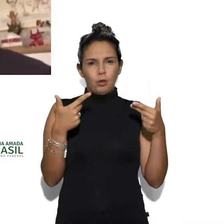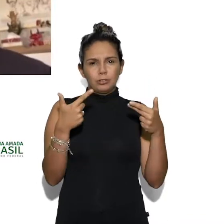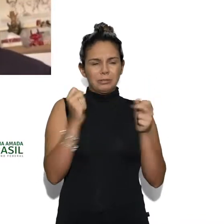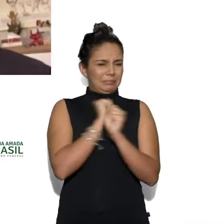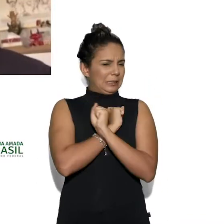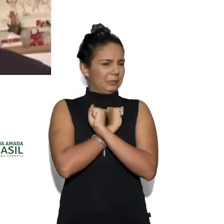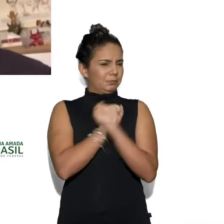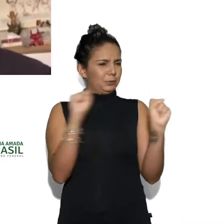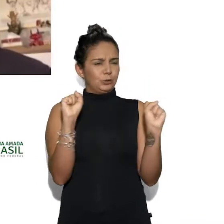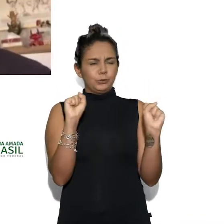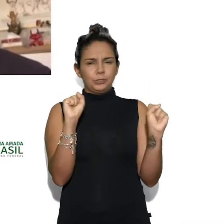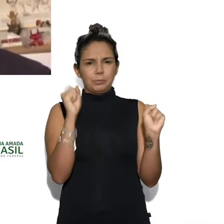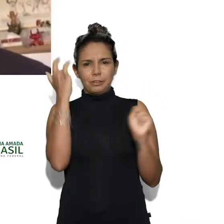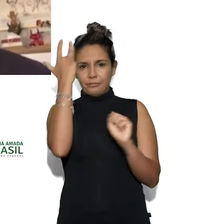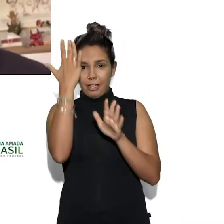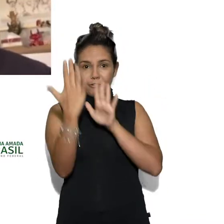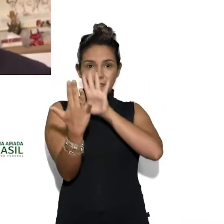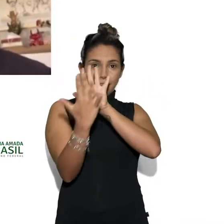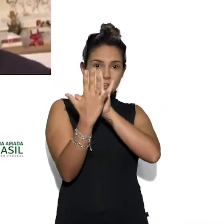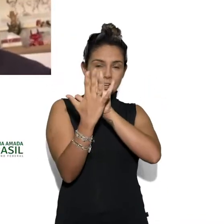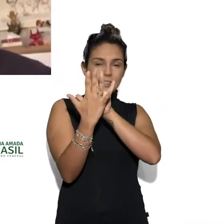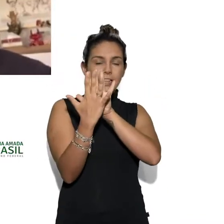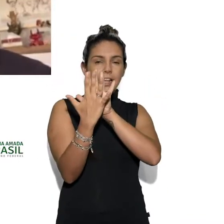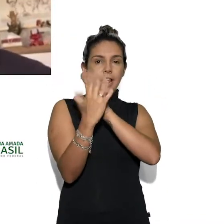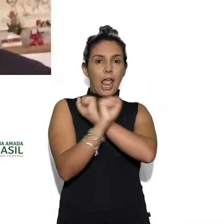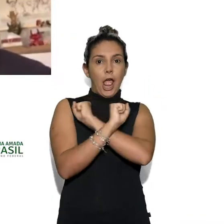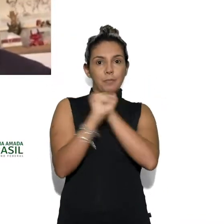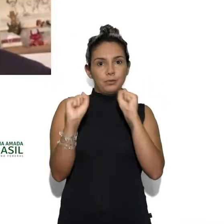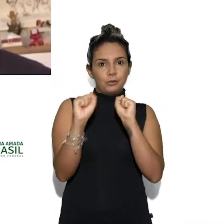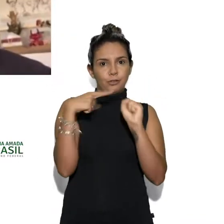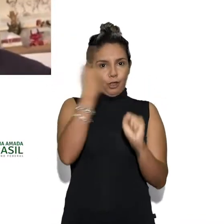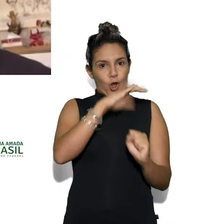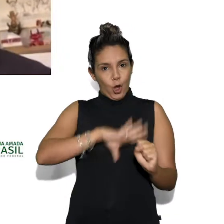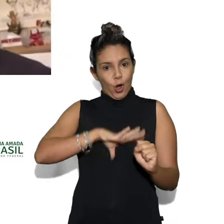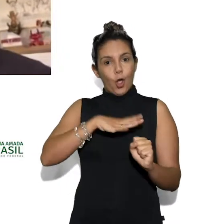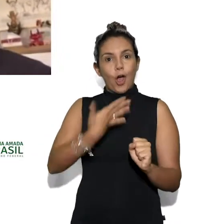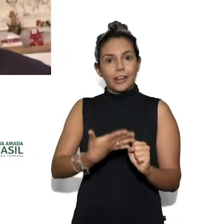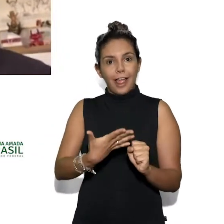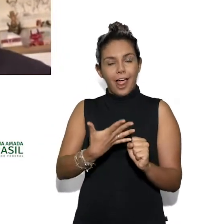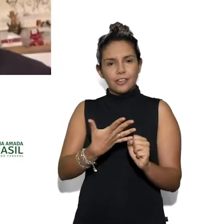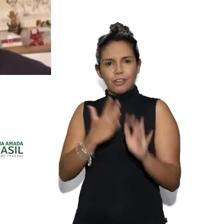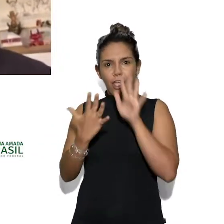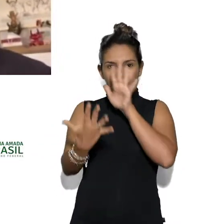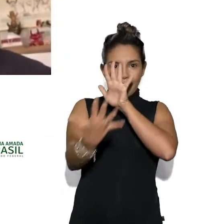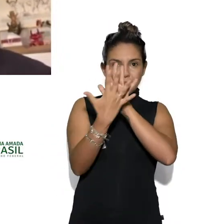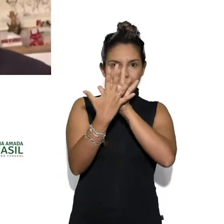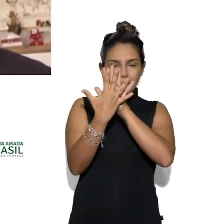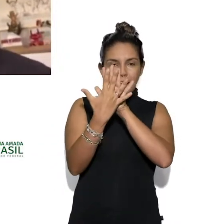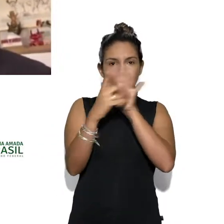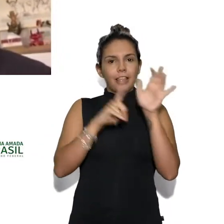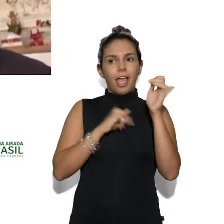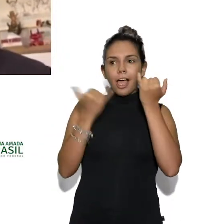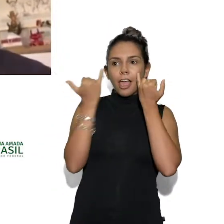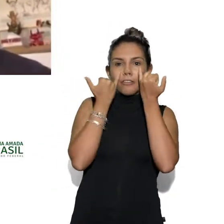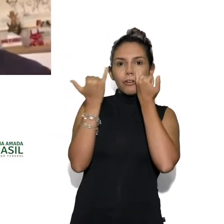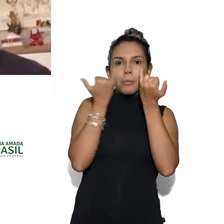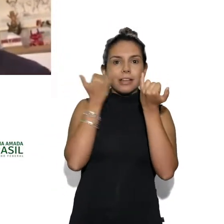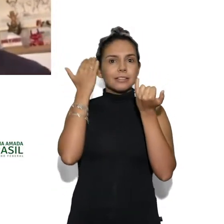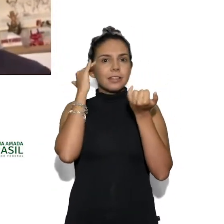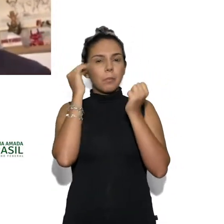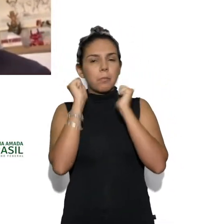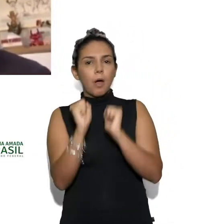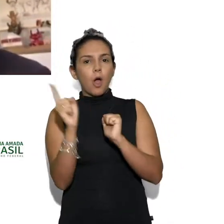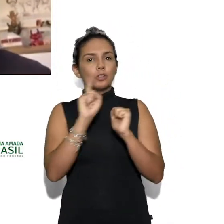absurda, mas é mais fácil enfrentar o absurdo se tivermos uma informação do que pode ou pode não ser, não